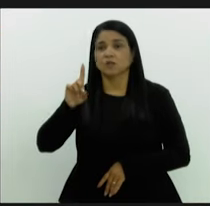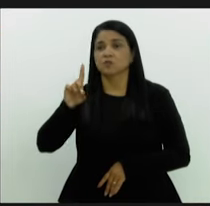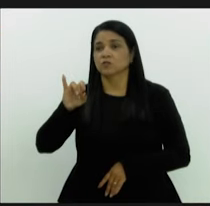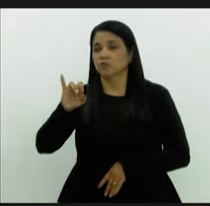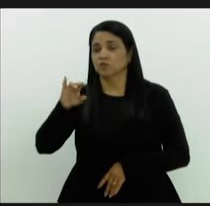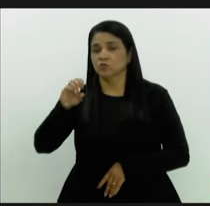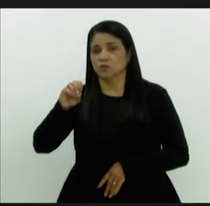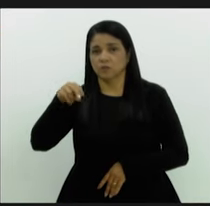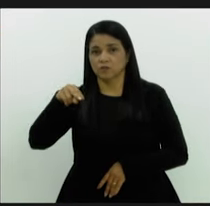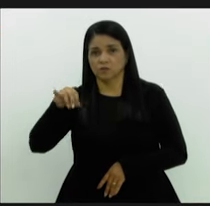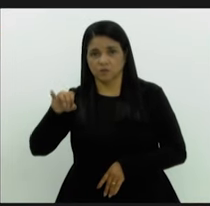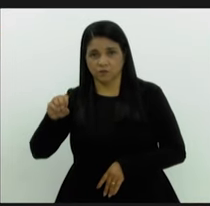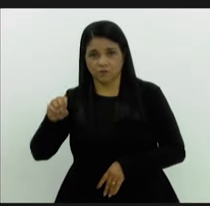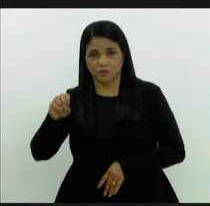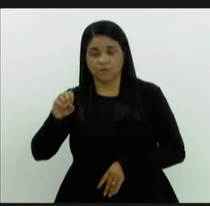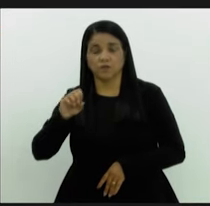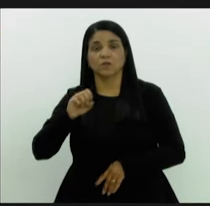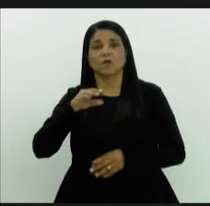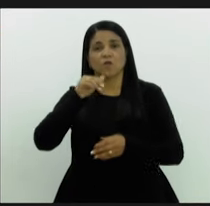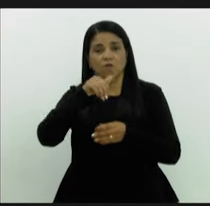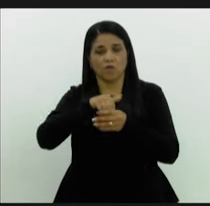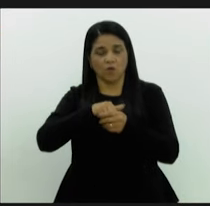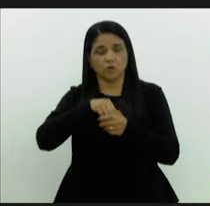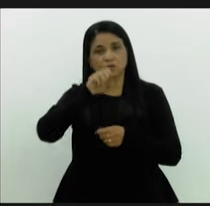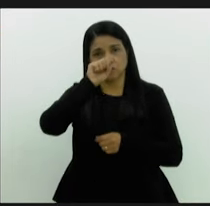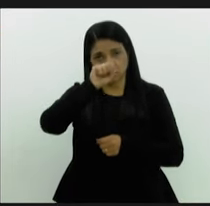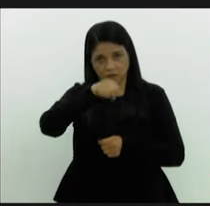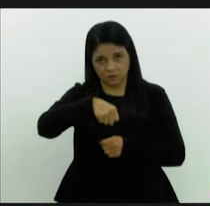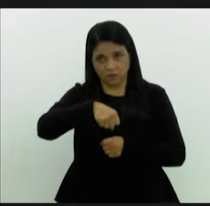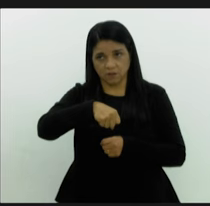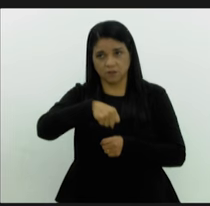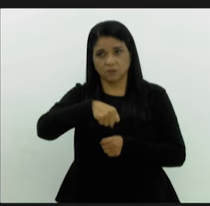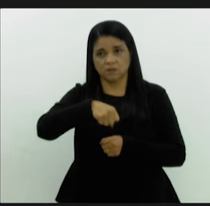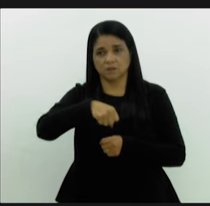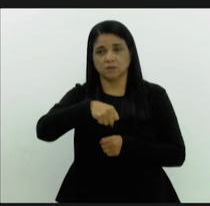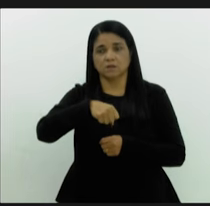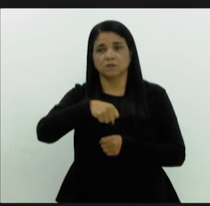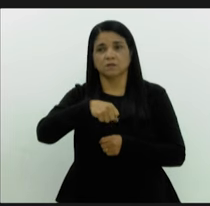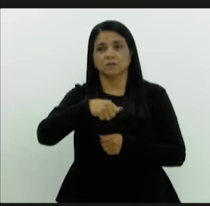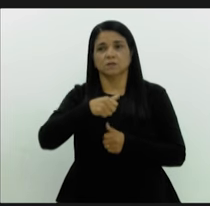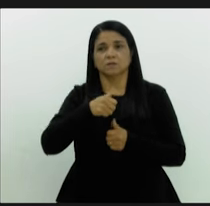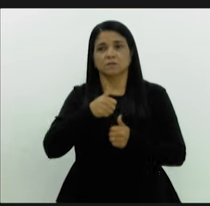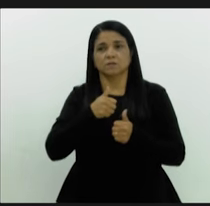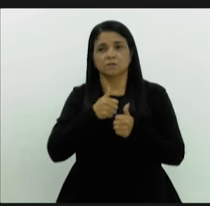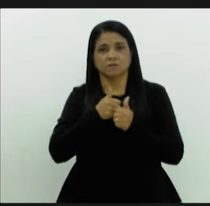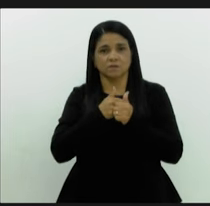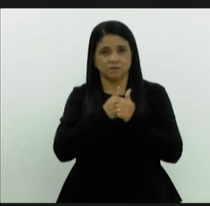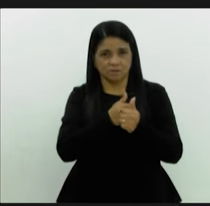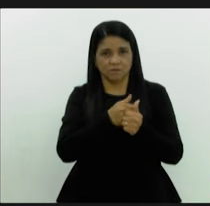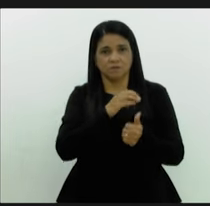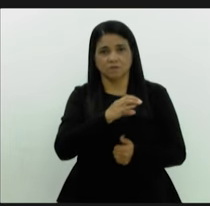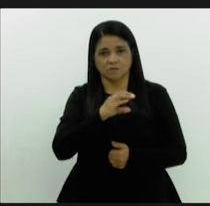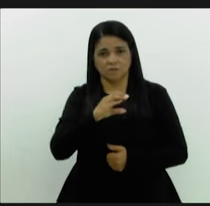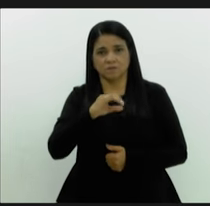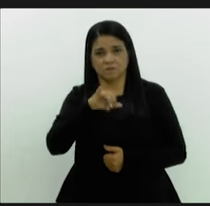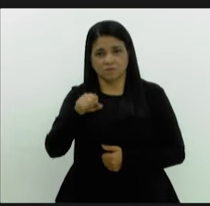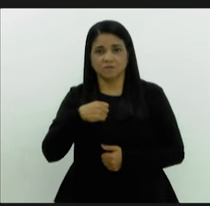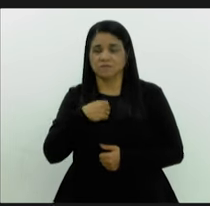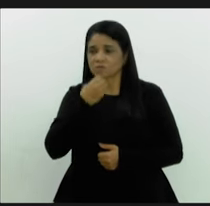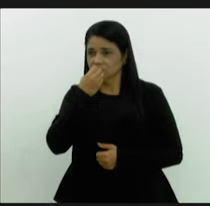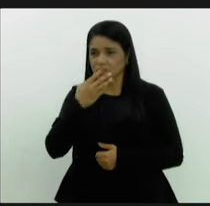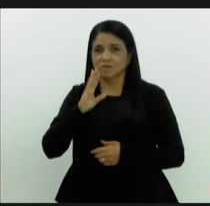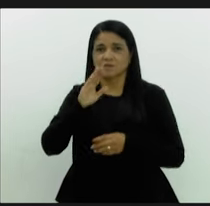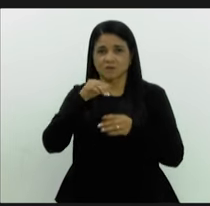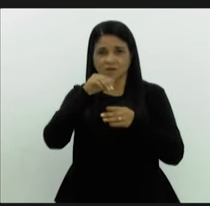favor. Voto sim com a CCJ. O seu está aqui no painel. Tá? O seu está no painel. Bem. O senhor conseguiu. Então não